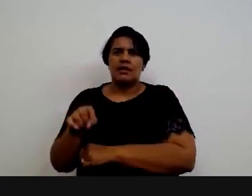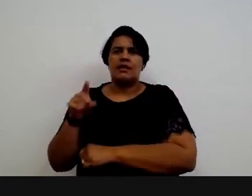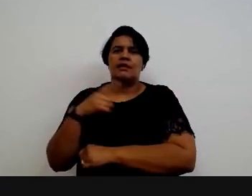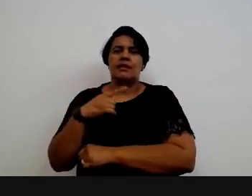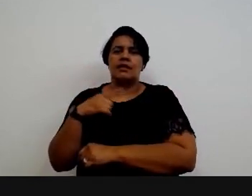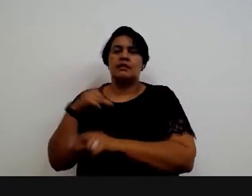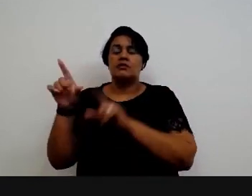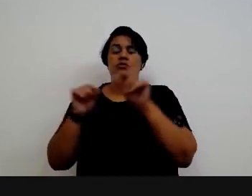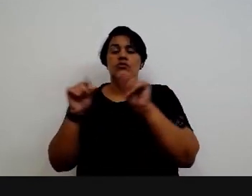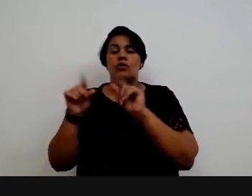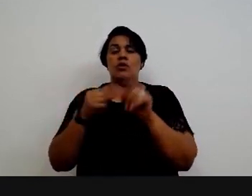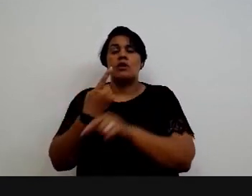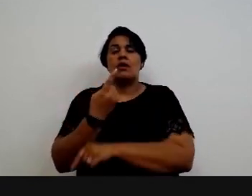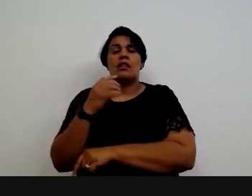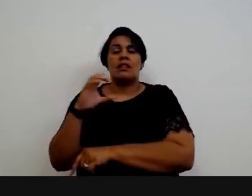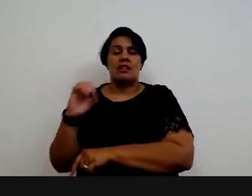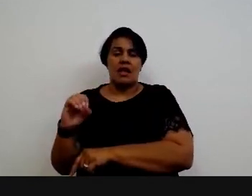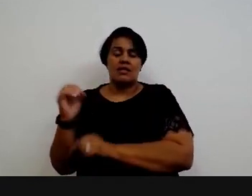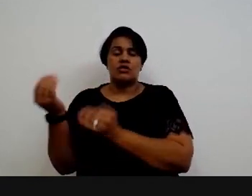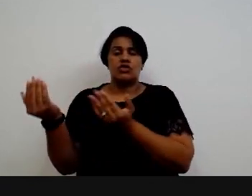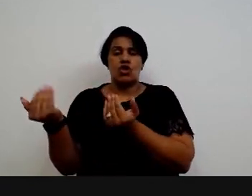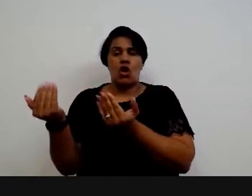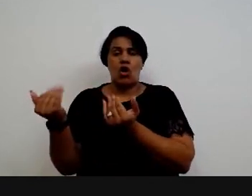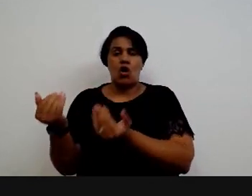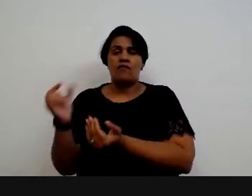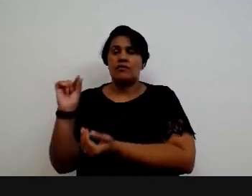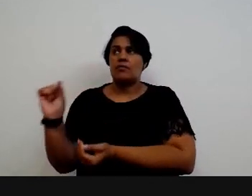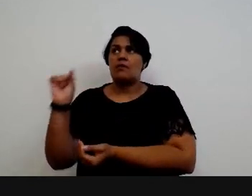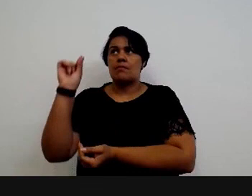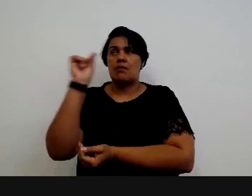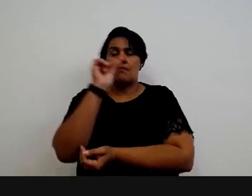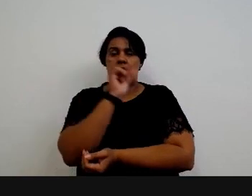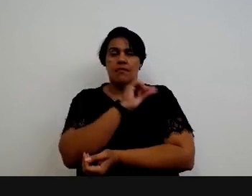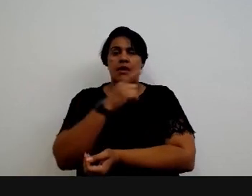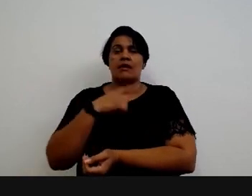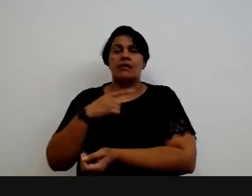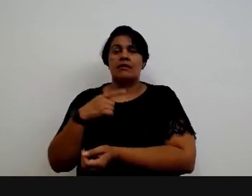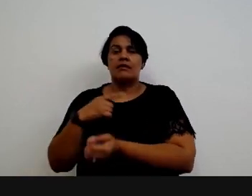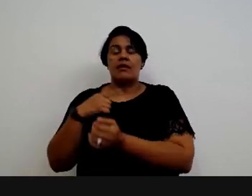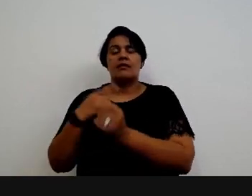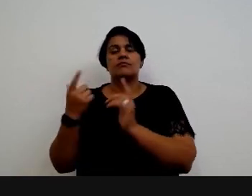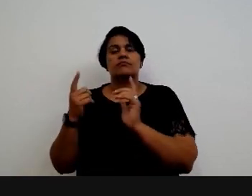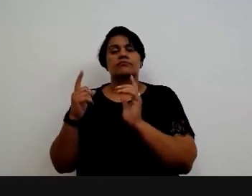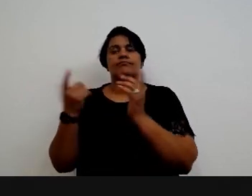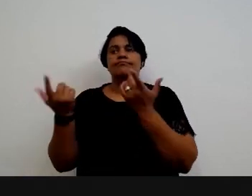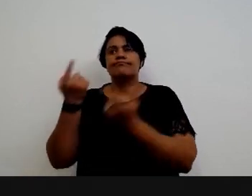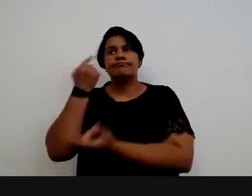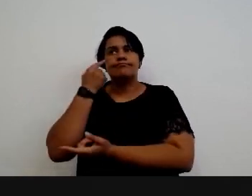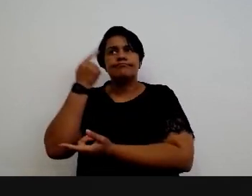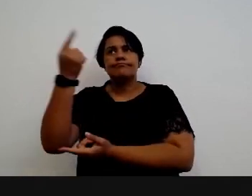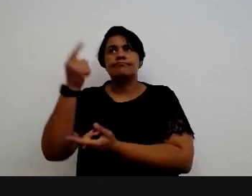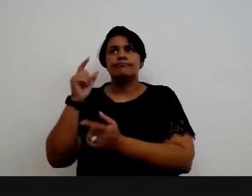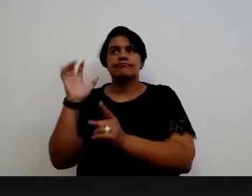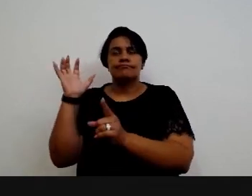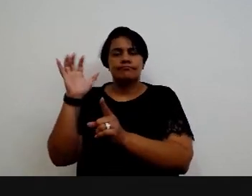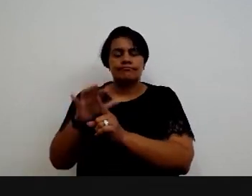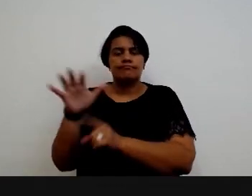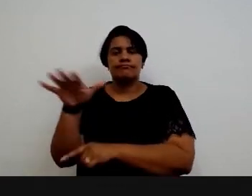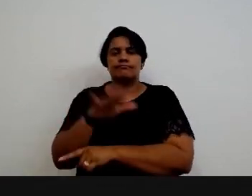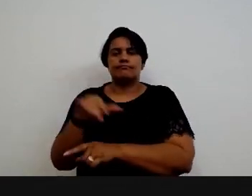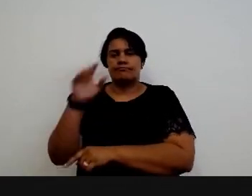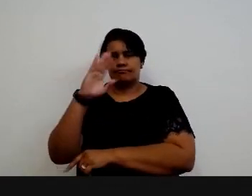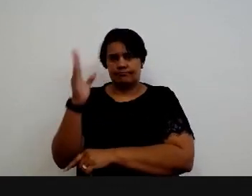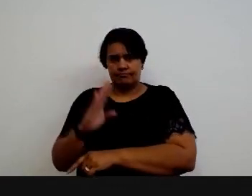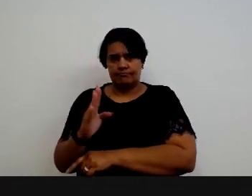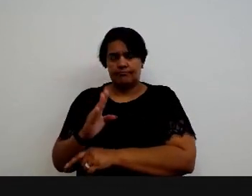selecionam 10 jovens brasileiros, 2 de cada região, que têm iniciativas de impacto social no Brasil, principalmente dentro da